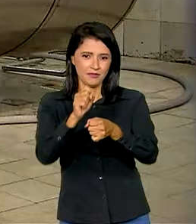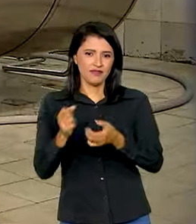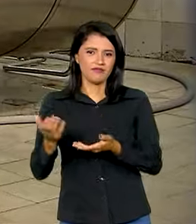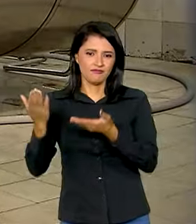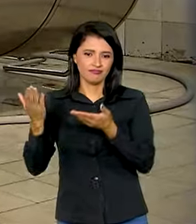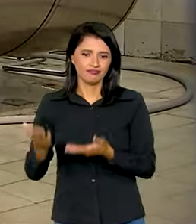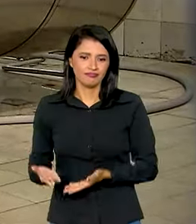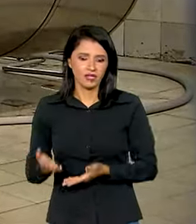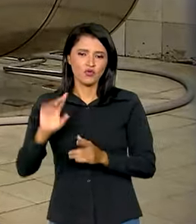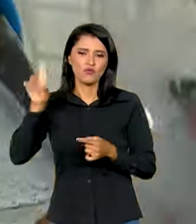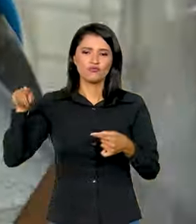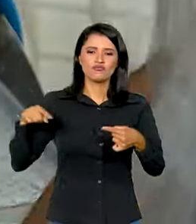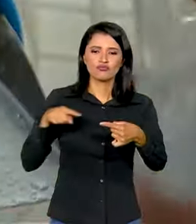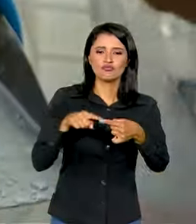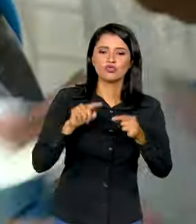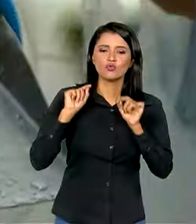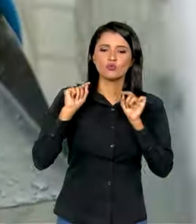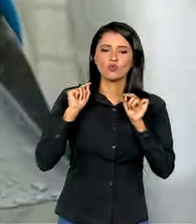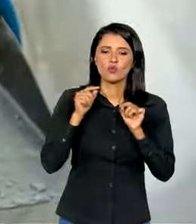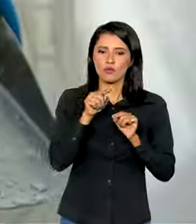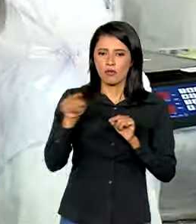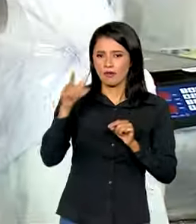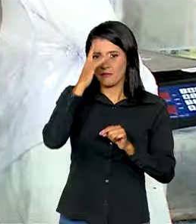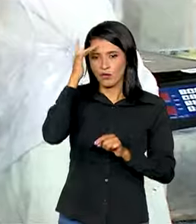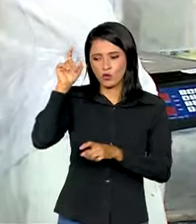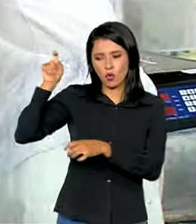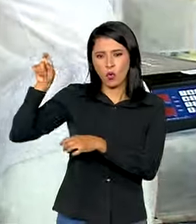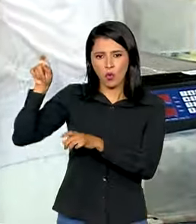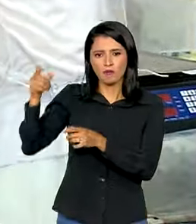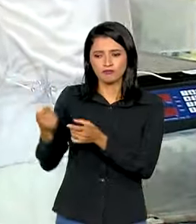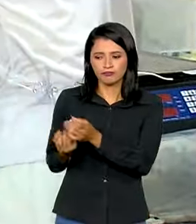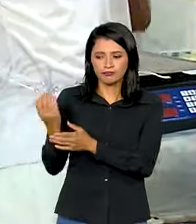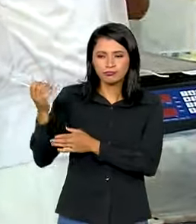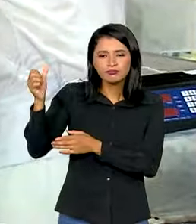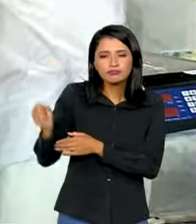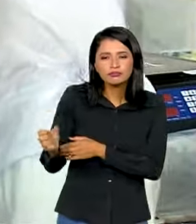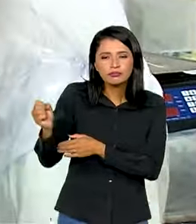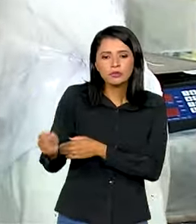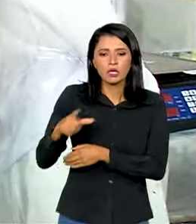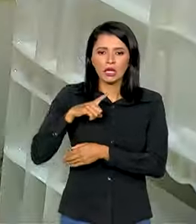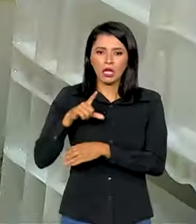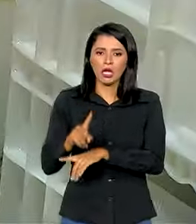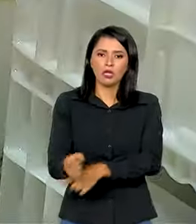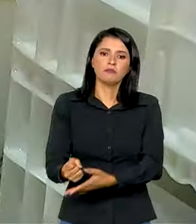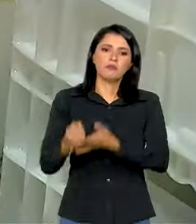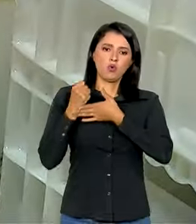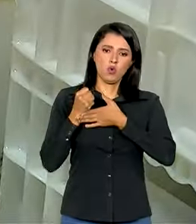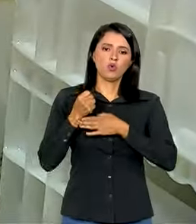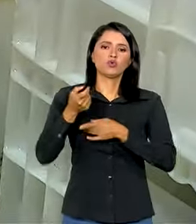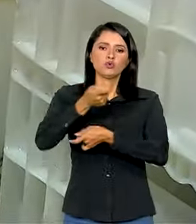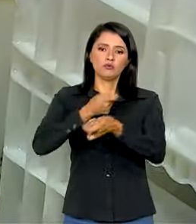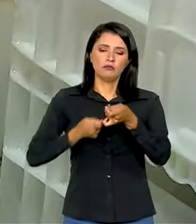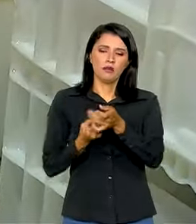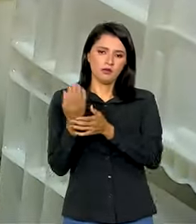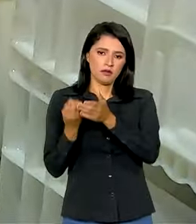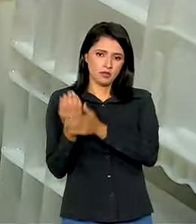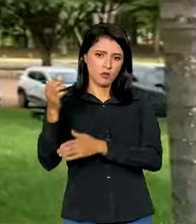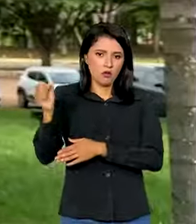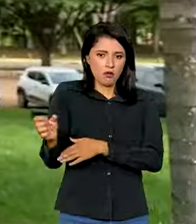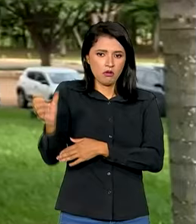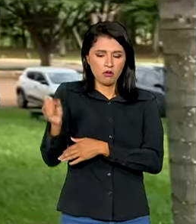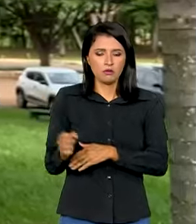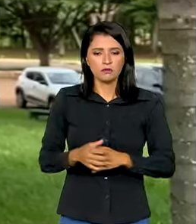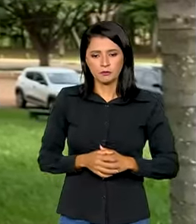PRONAF. O objetivo é para que os produtores tenham maior suporte financeiro na fabricação de laticínios.